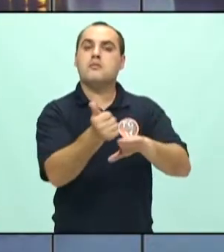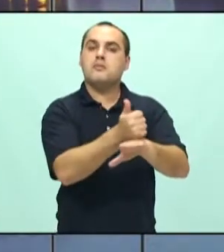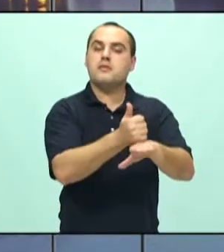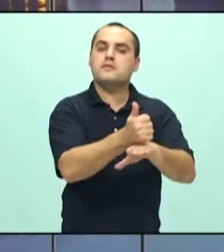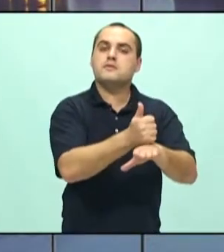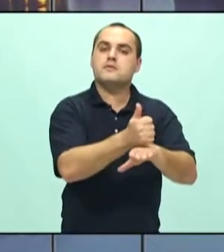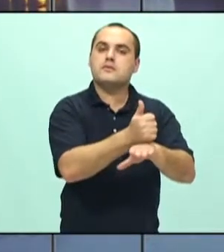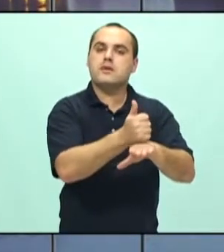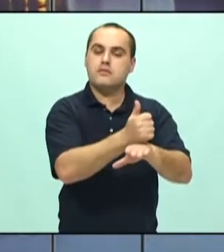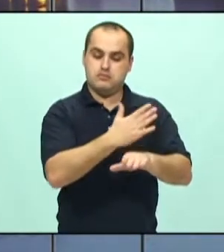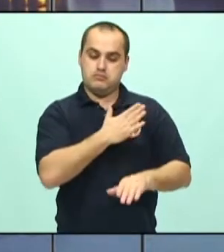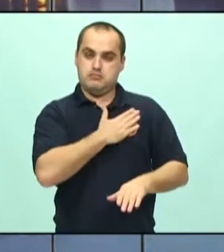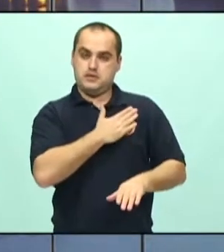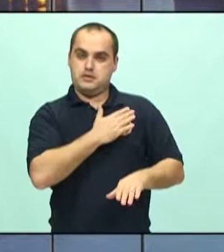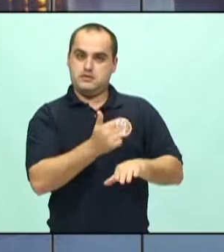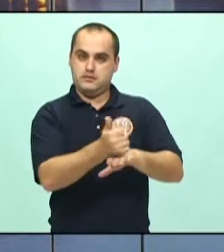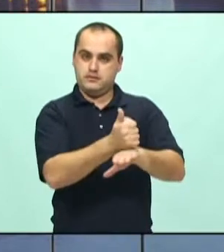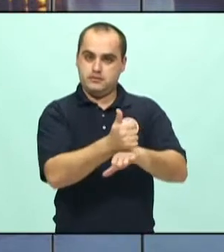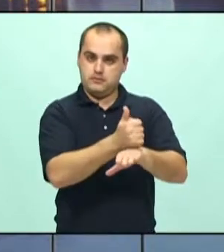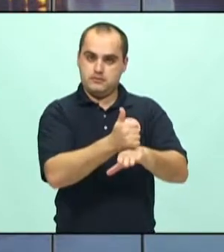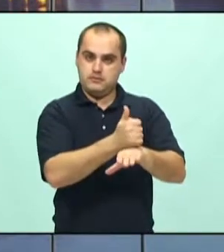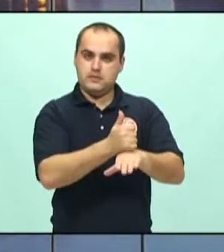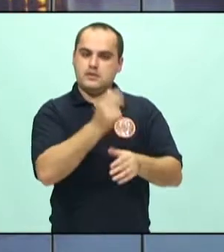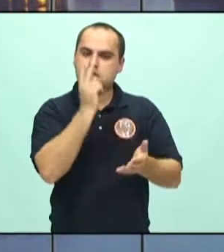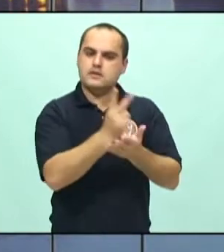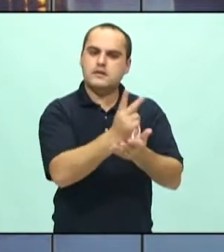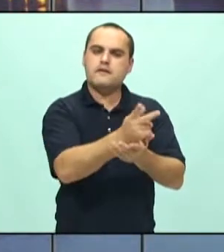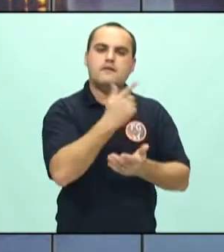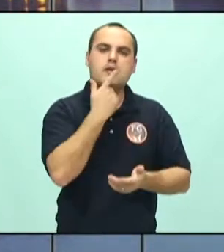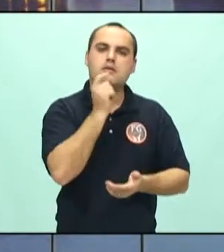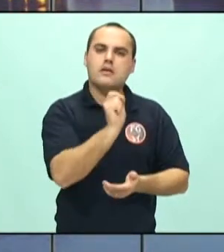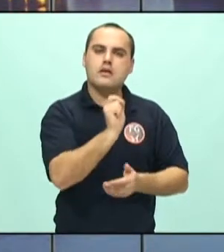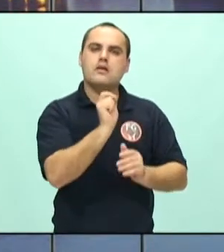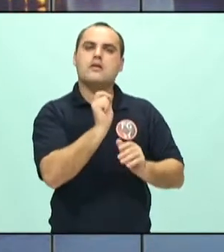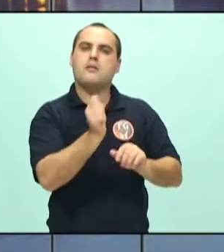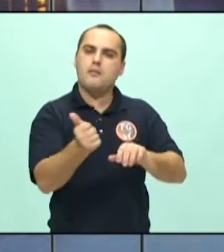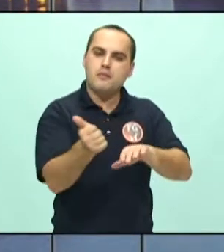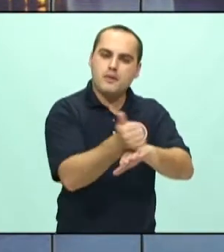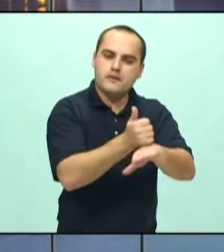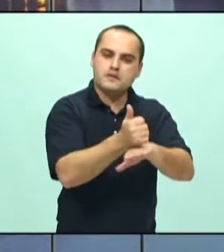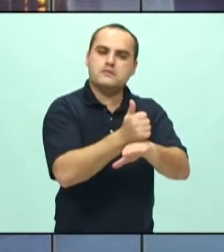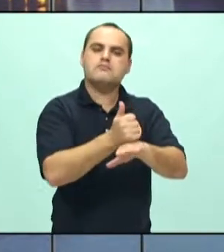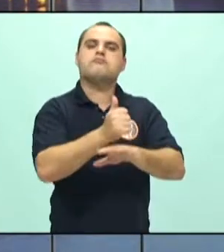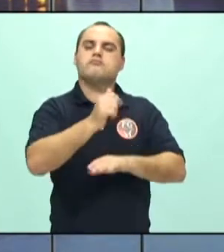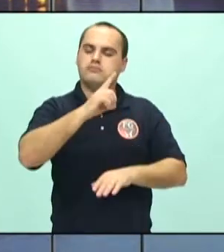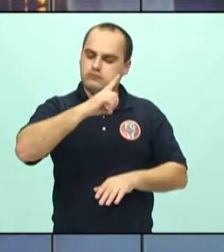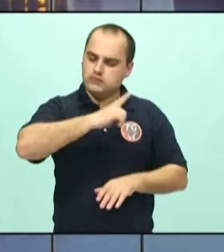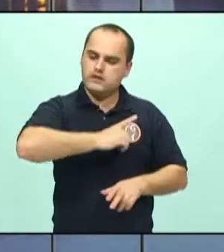profissionalmente, a nossa profissão, um recado que a gente diz de que é uma profissão que